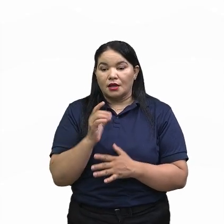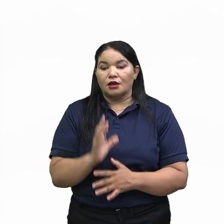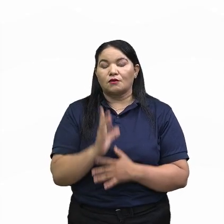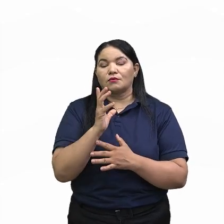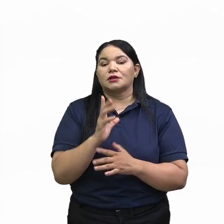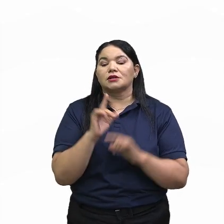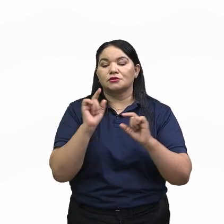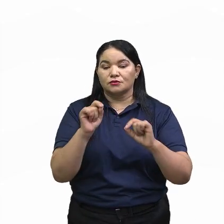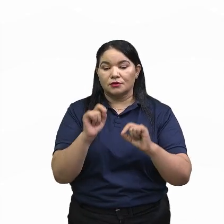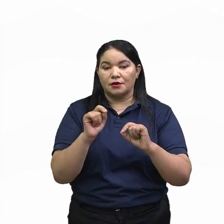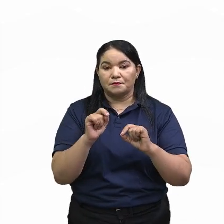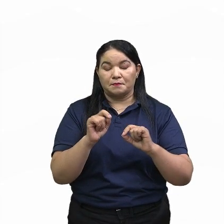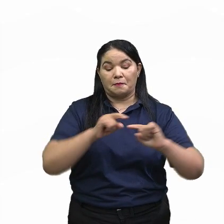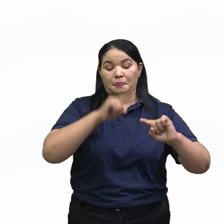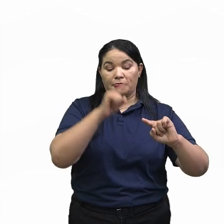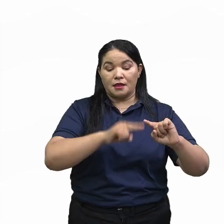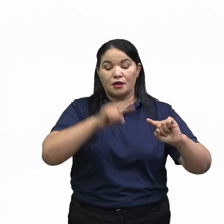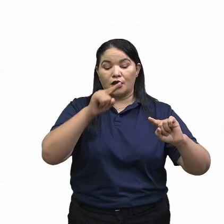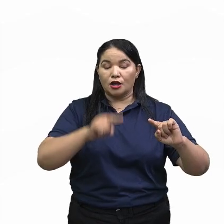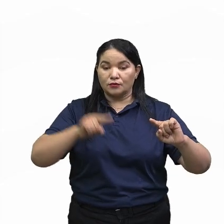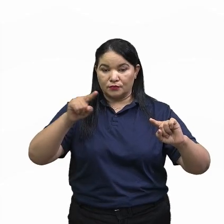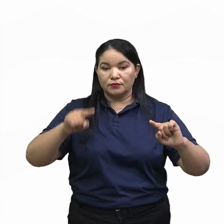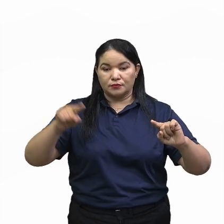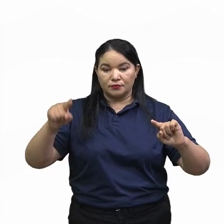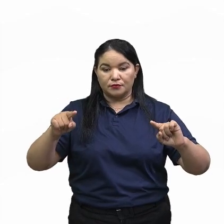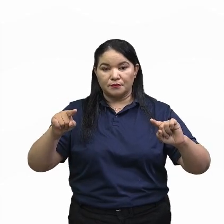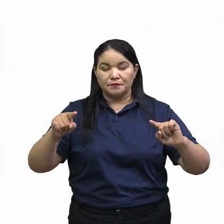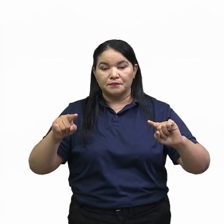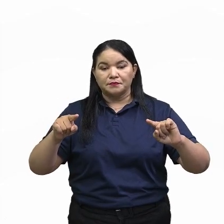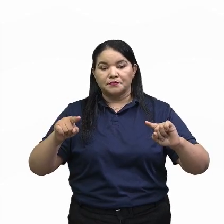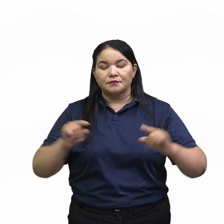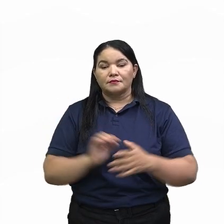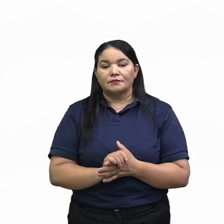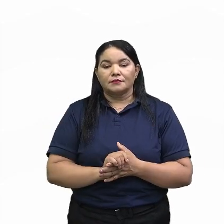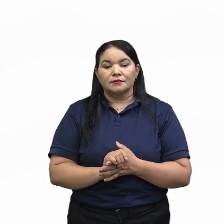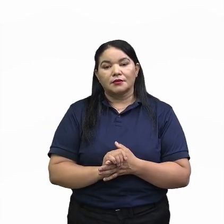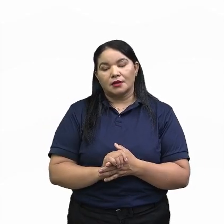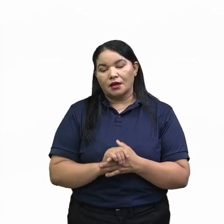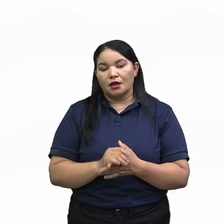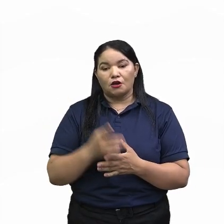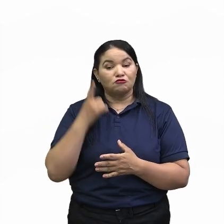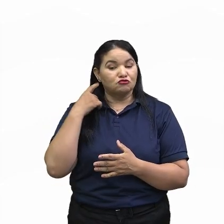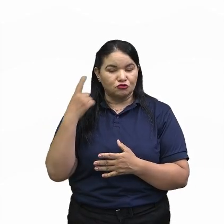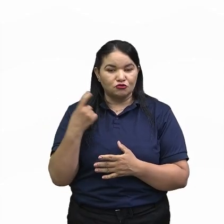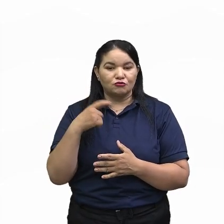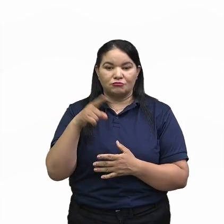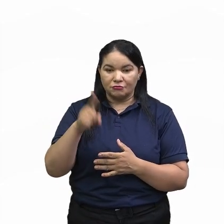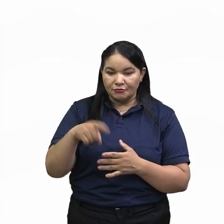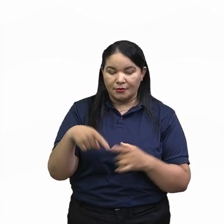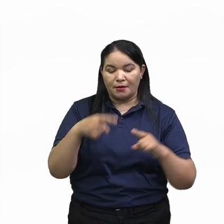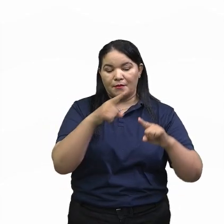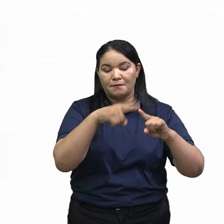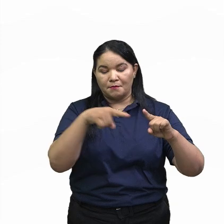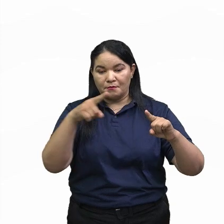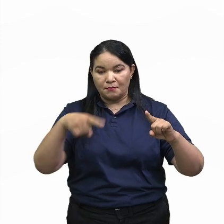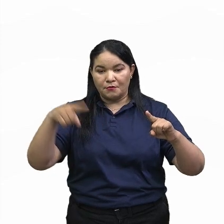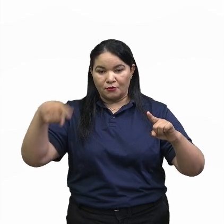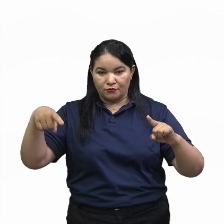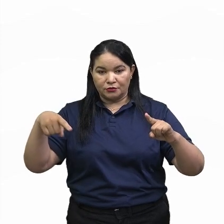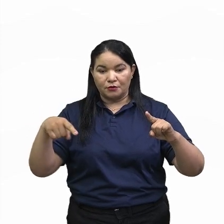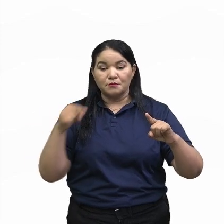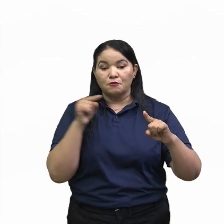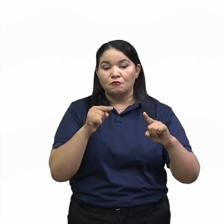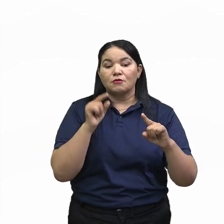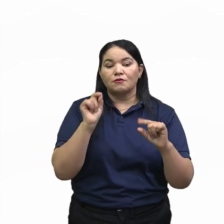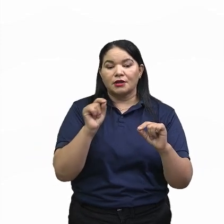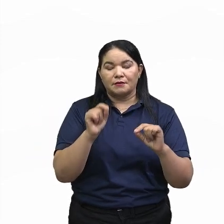chama de fenômenos ondulatórios, né? Fenômenos que ocorrem com ondas, já que o som é uma onda. Um deles é conhecido como a